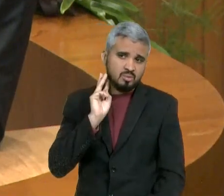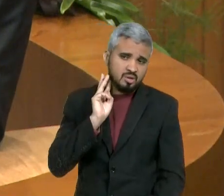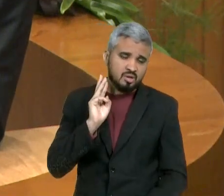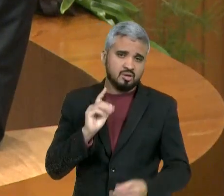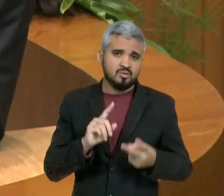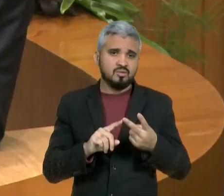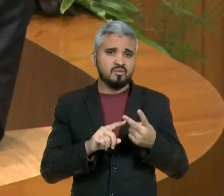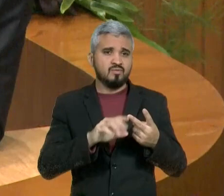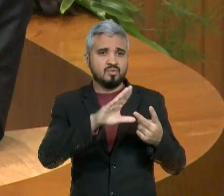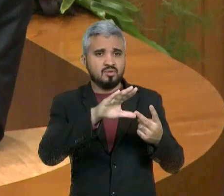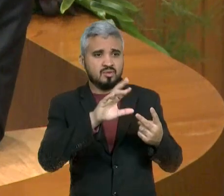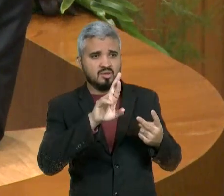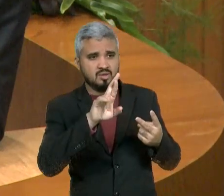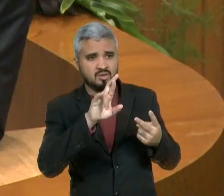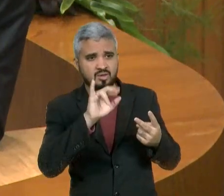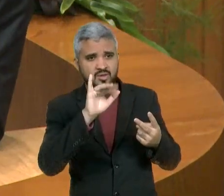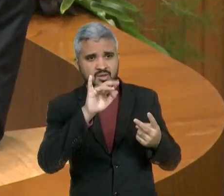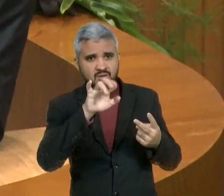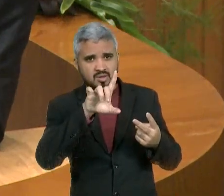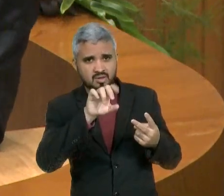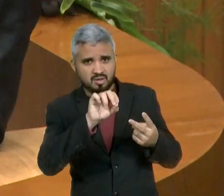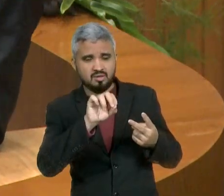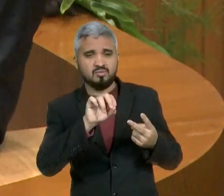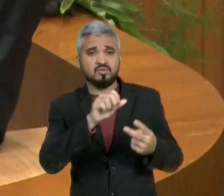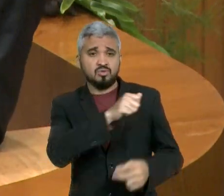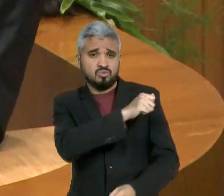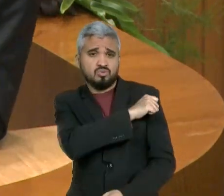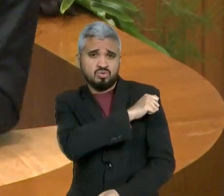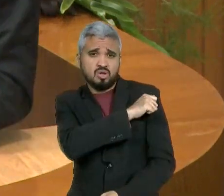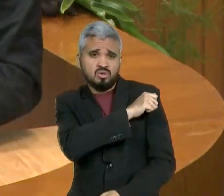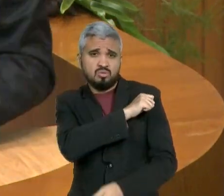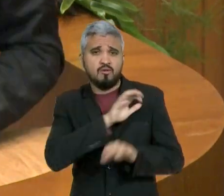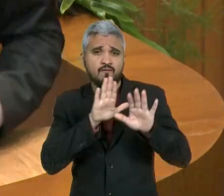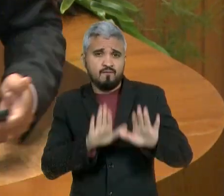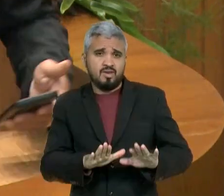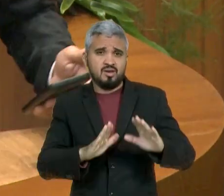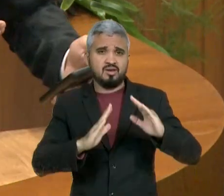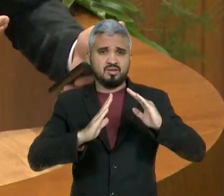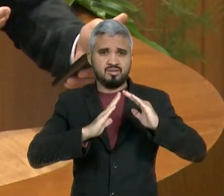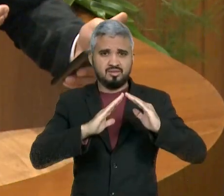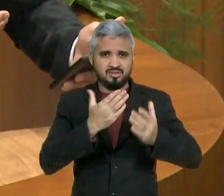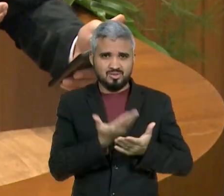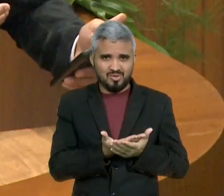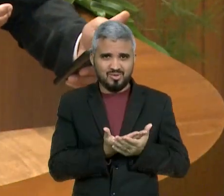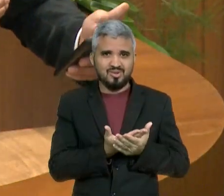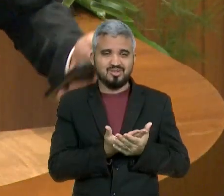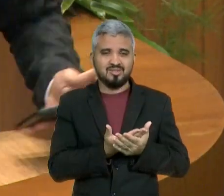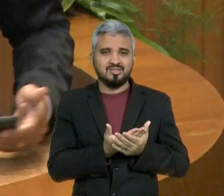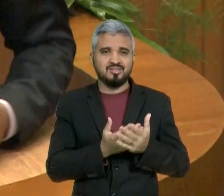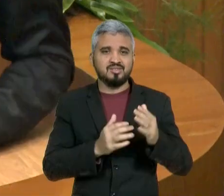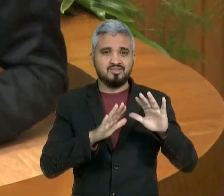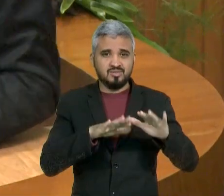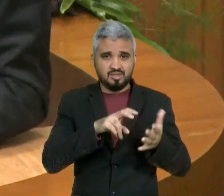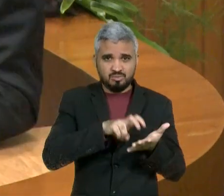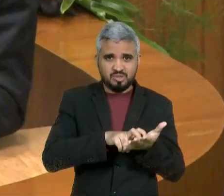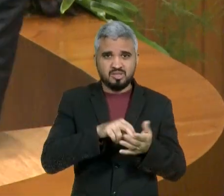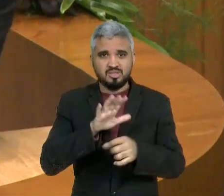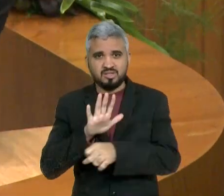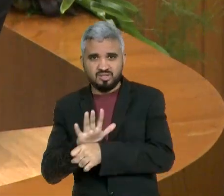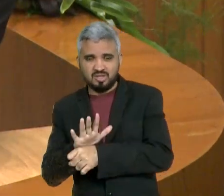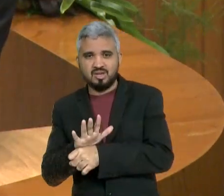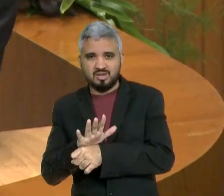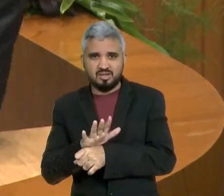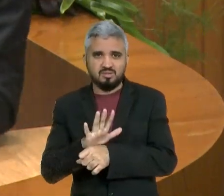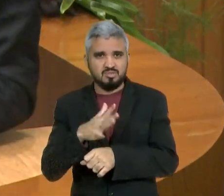de ficar durante todo o dia, 7 horas, pelo menos, no ambiente escolar,